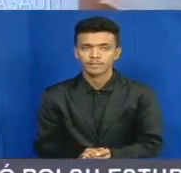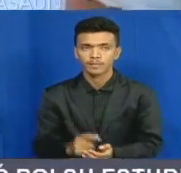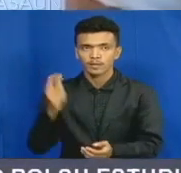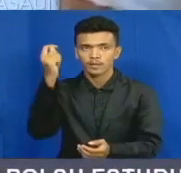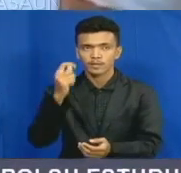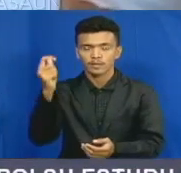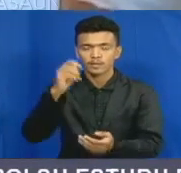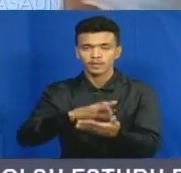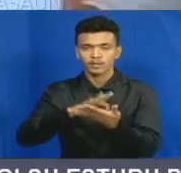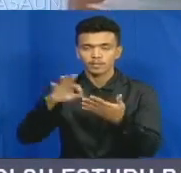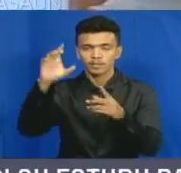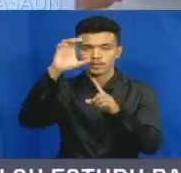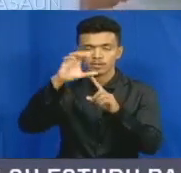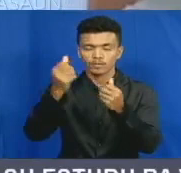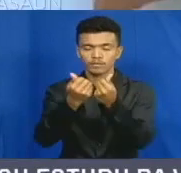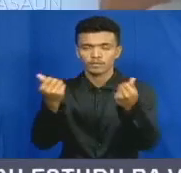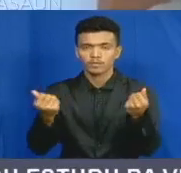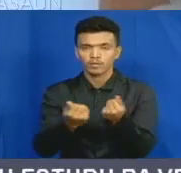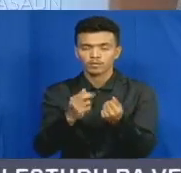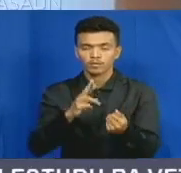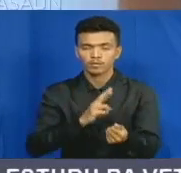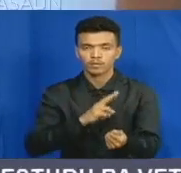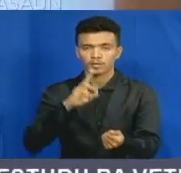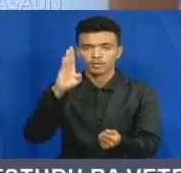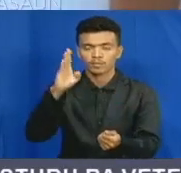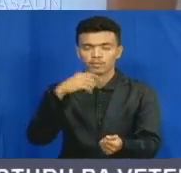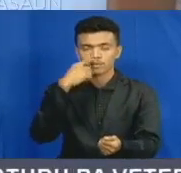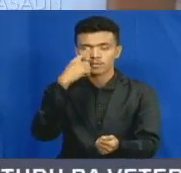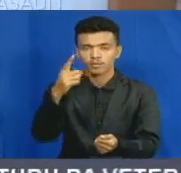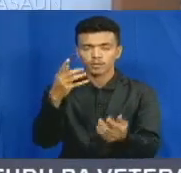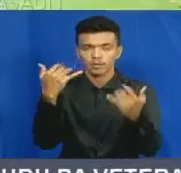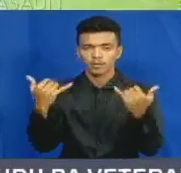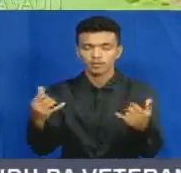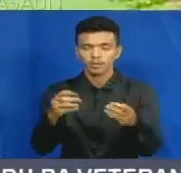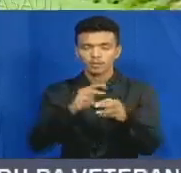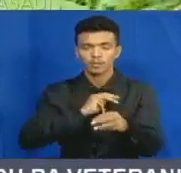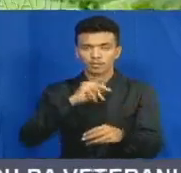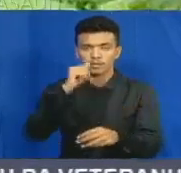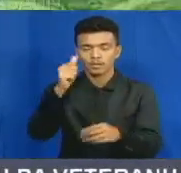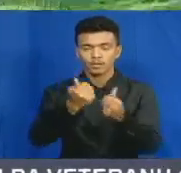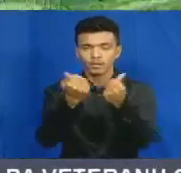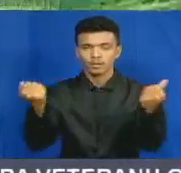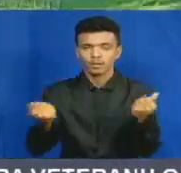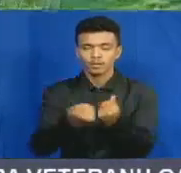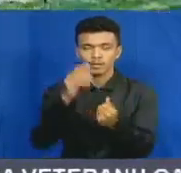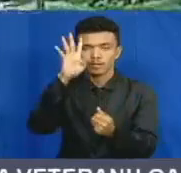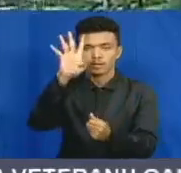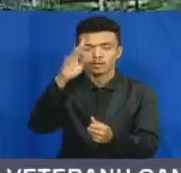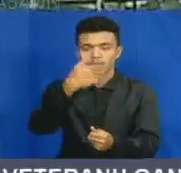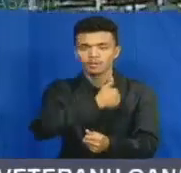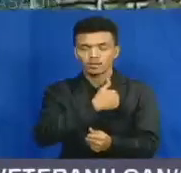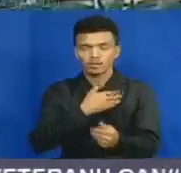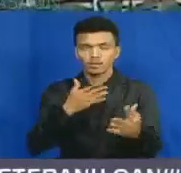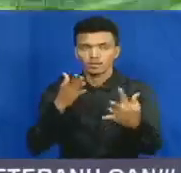Terça-feira, né, sefe suku Ritabo, Maximiano de Arrojo, relata da daune iha suku Ritabo iha aldea hat maksedaw